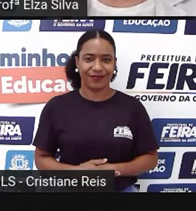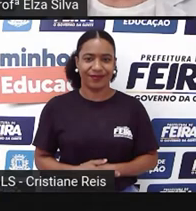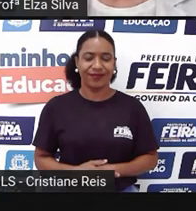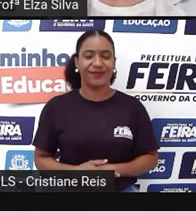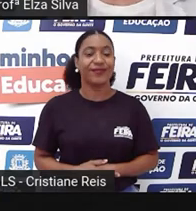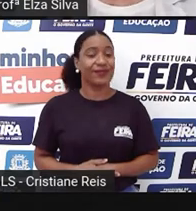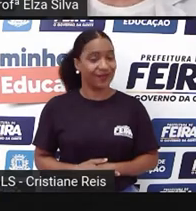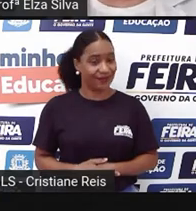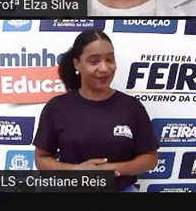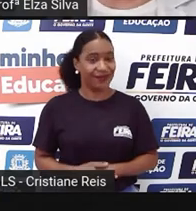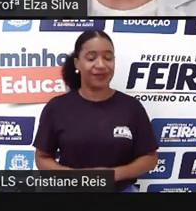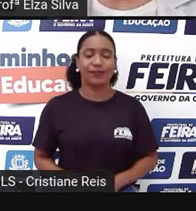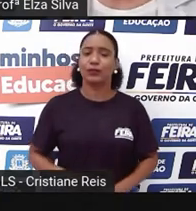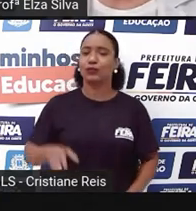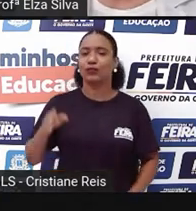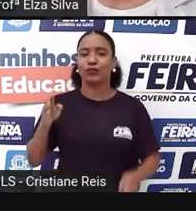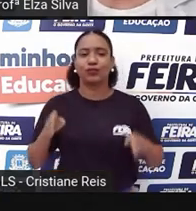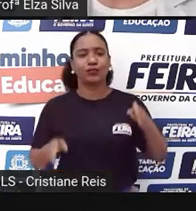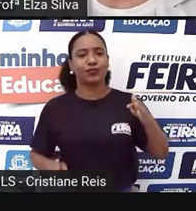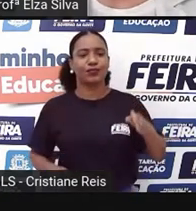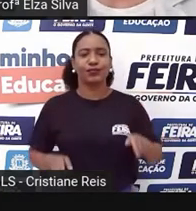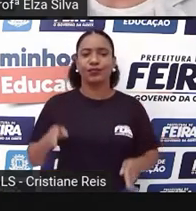walking, caminhar,